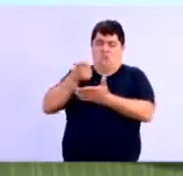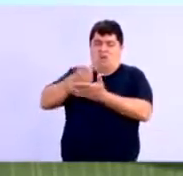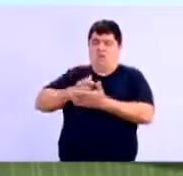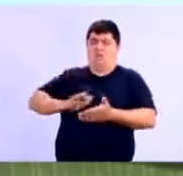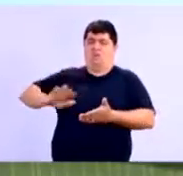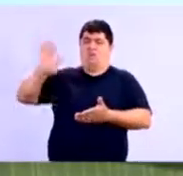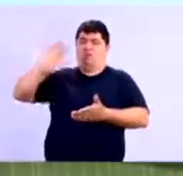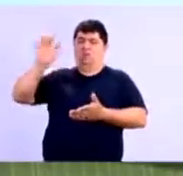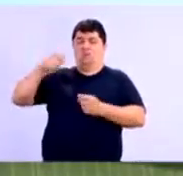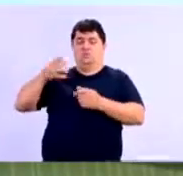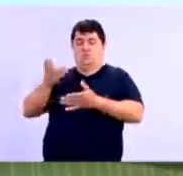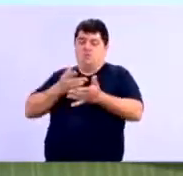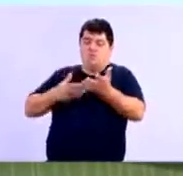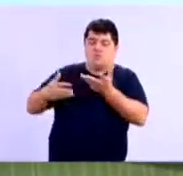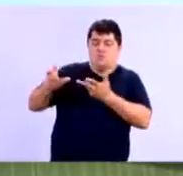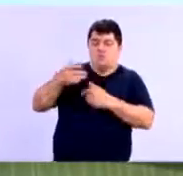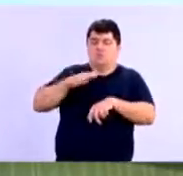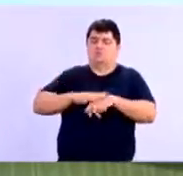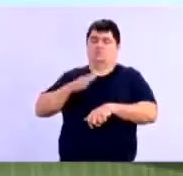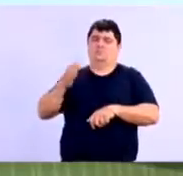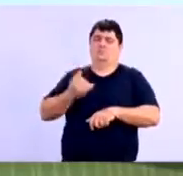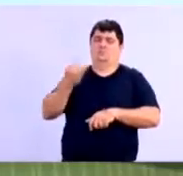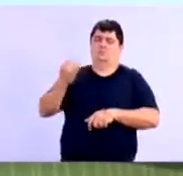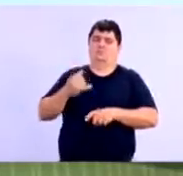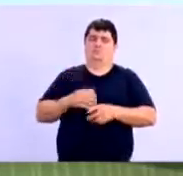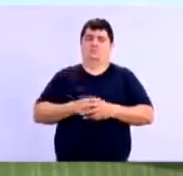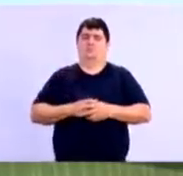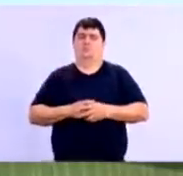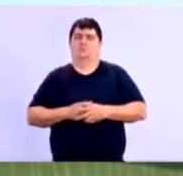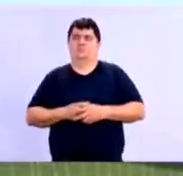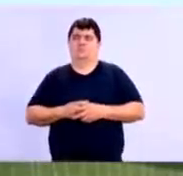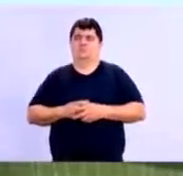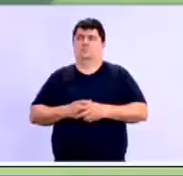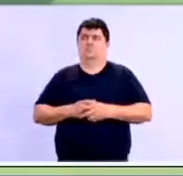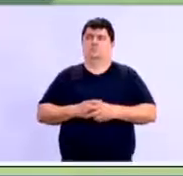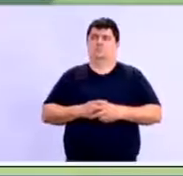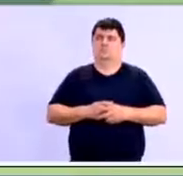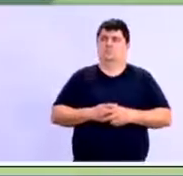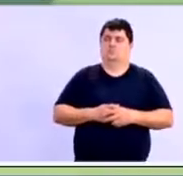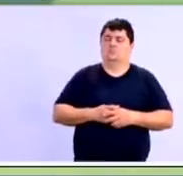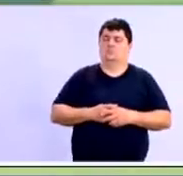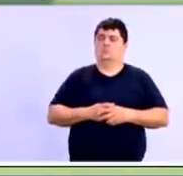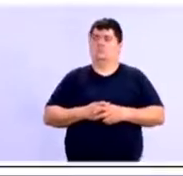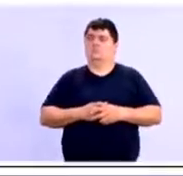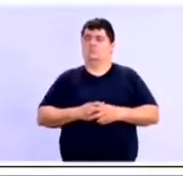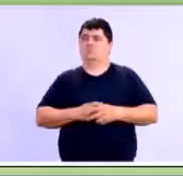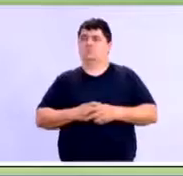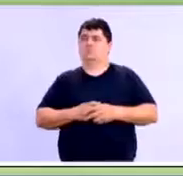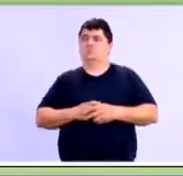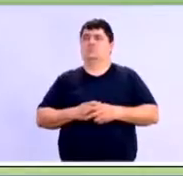for o CMV, mais impacto vai dar na minha margem bruta, ok? Vamos seguir.